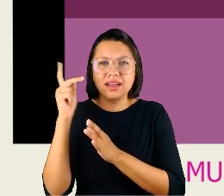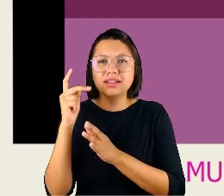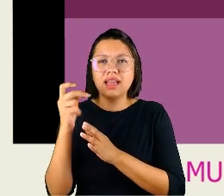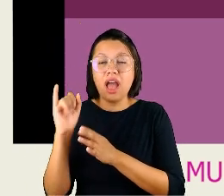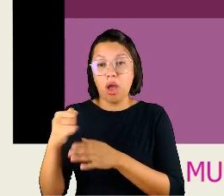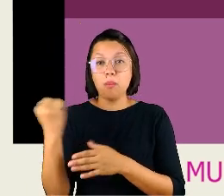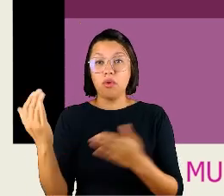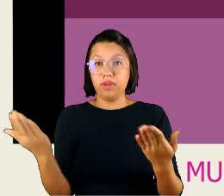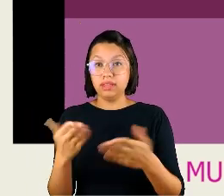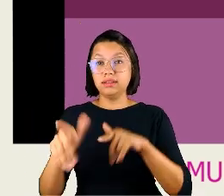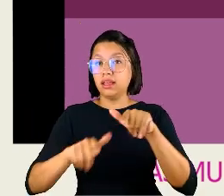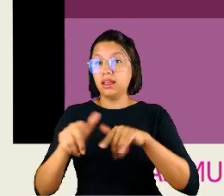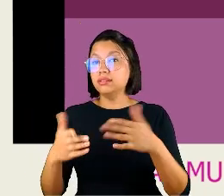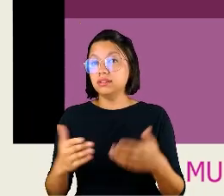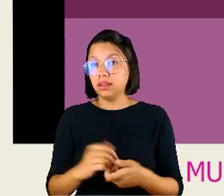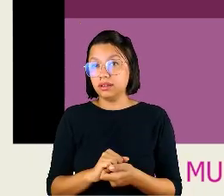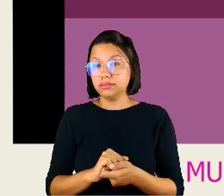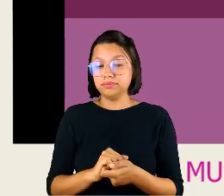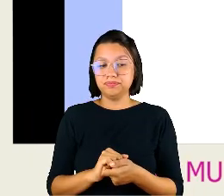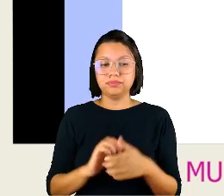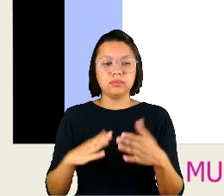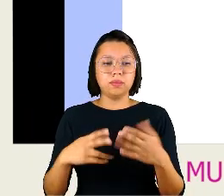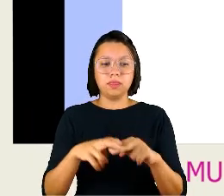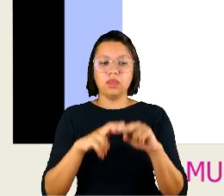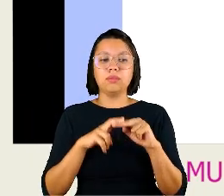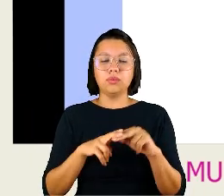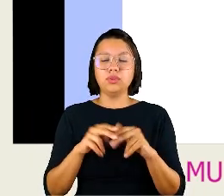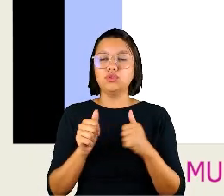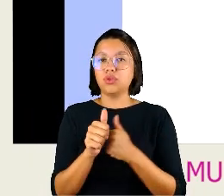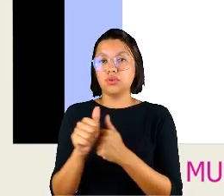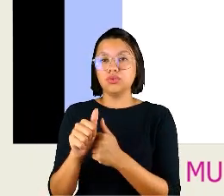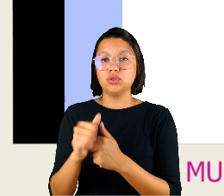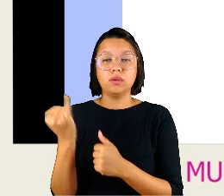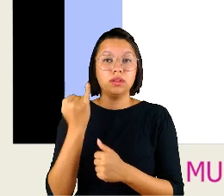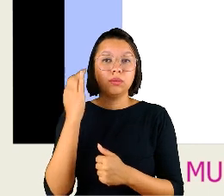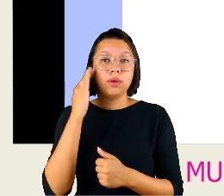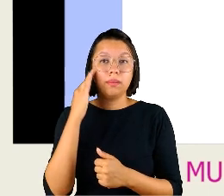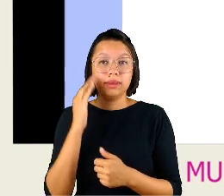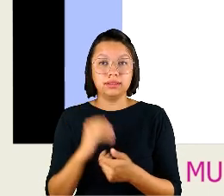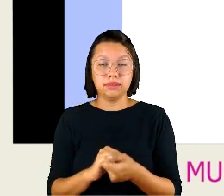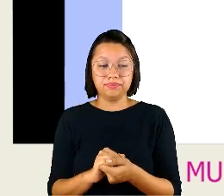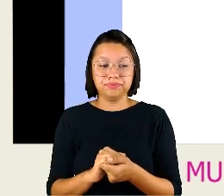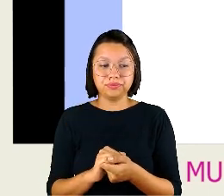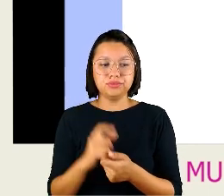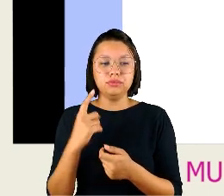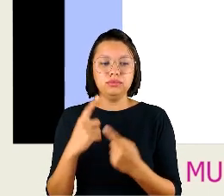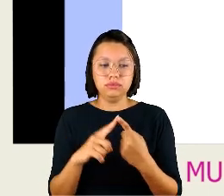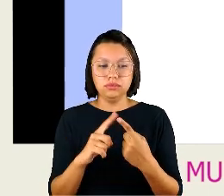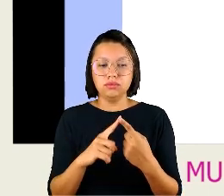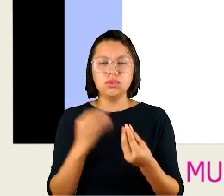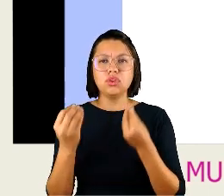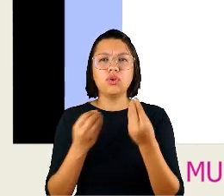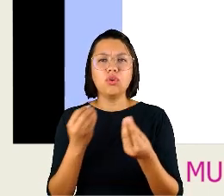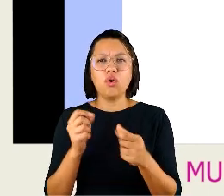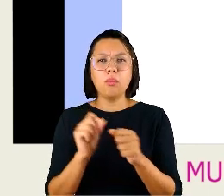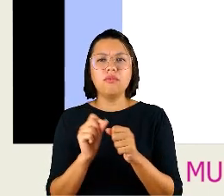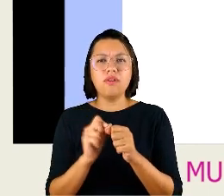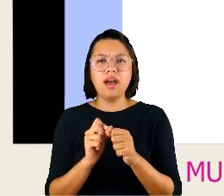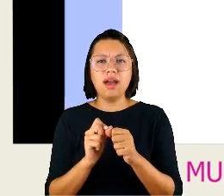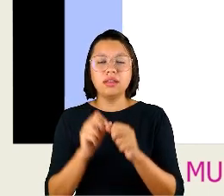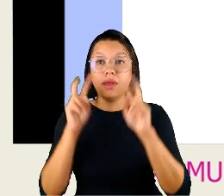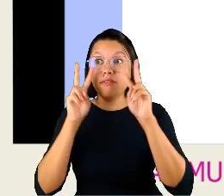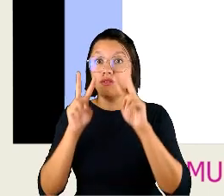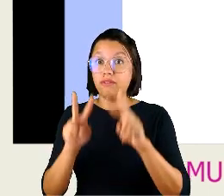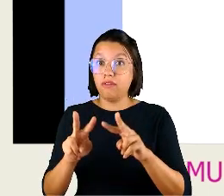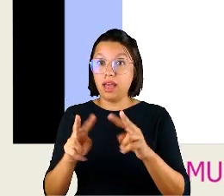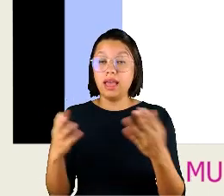desse serviço. E aí, por isso, também, seguindo, é importante pensar, né, como que a gente faz para visibilizar esse